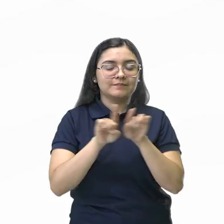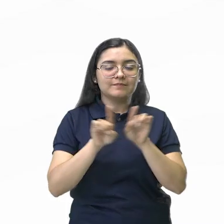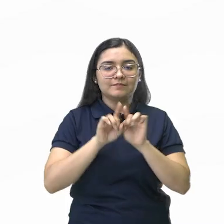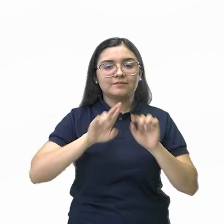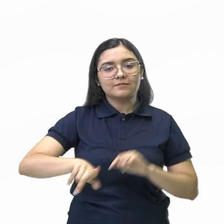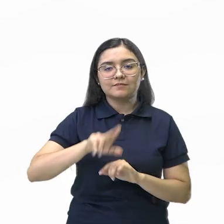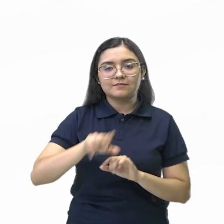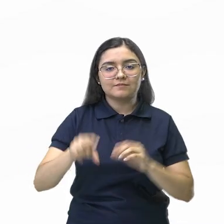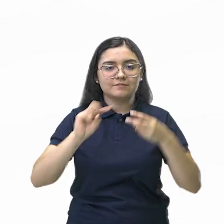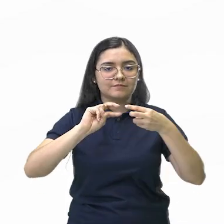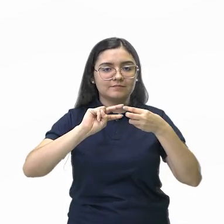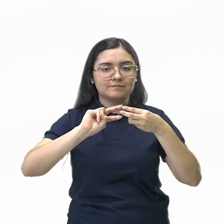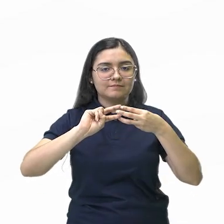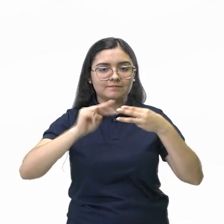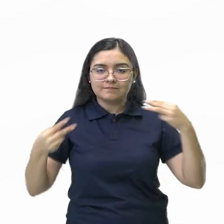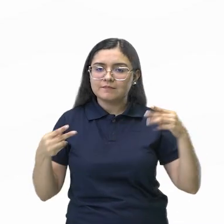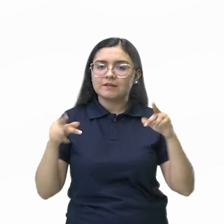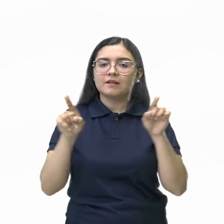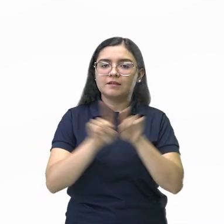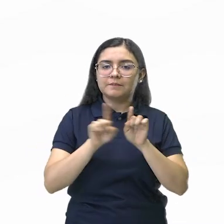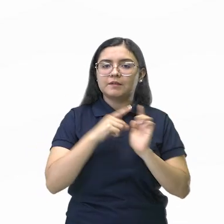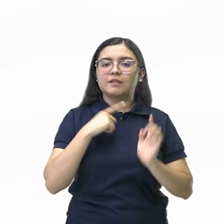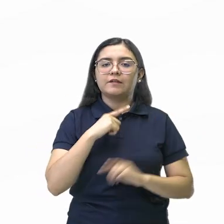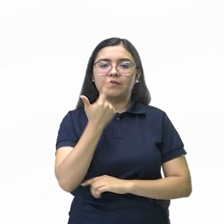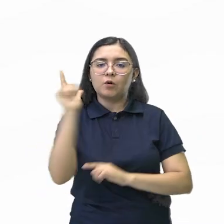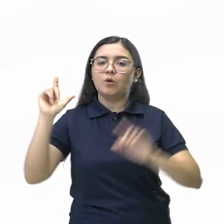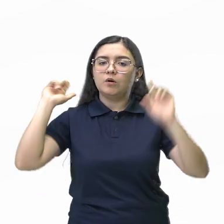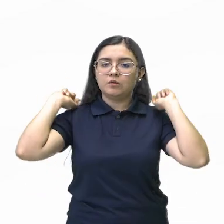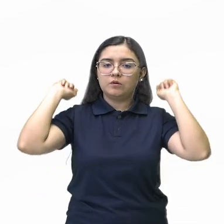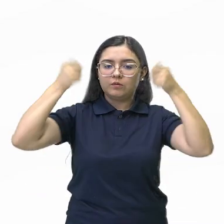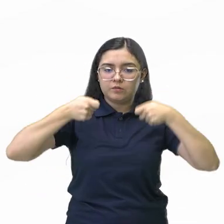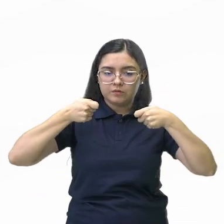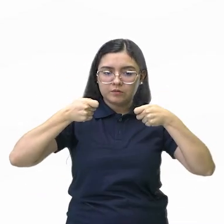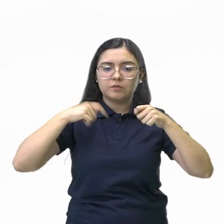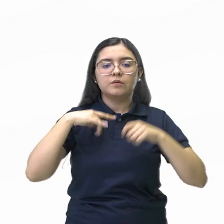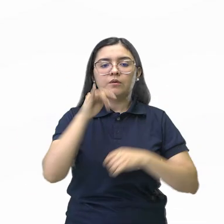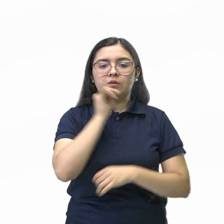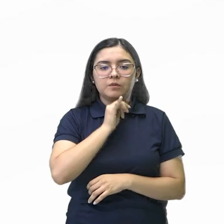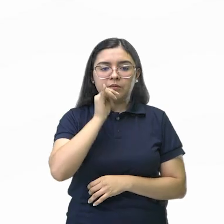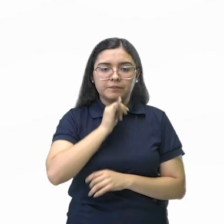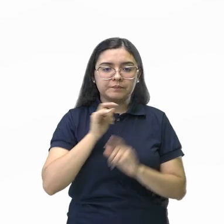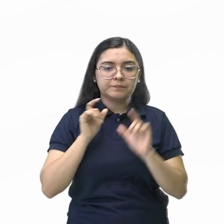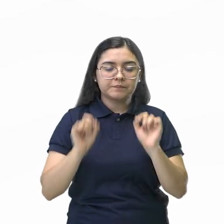para a experimentação, né? Nós tivemos outros monges, aí, como o Louis e o Julie,